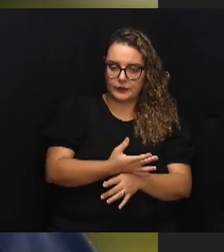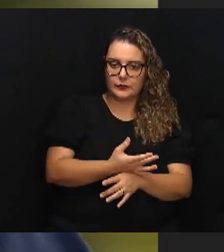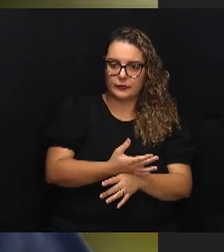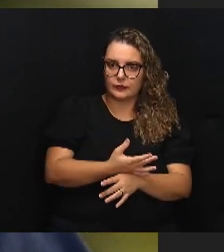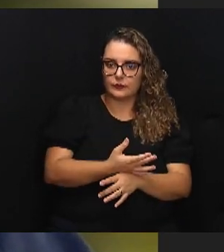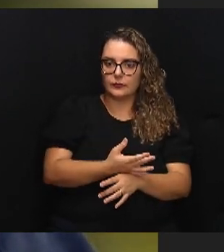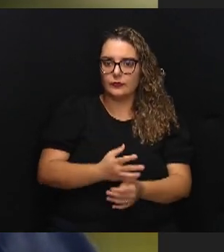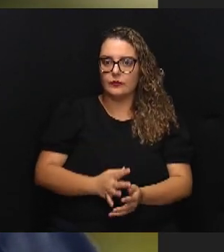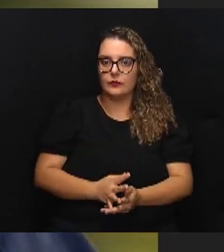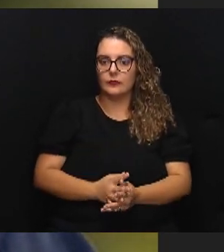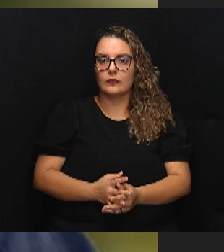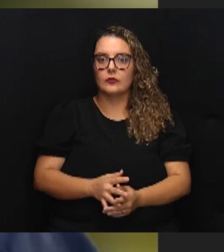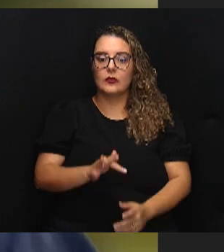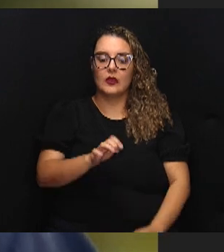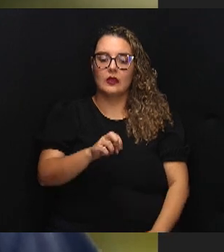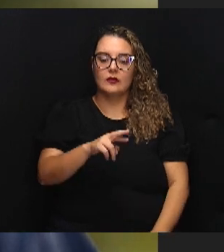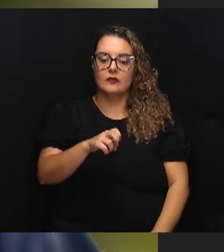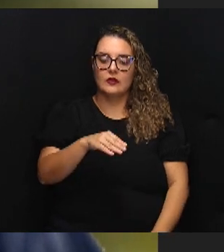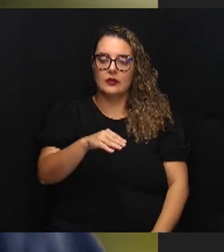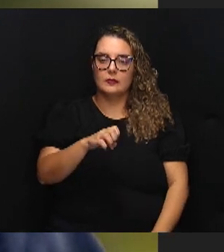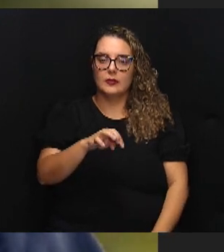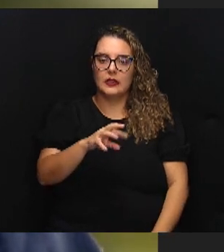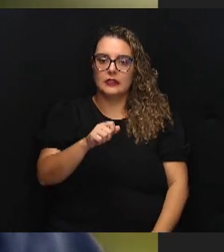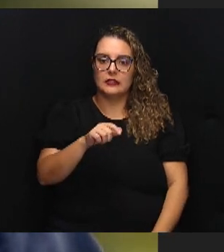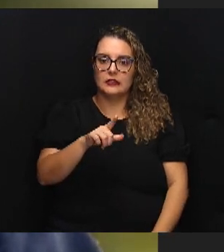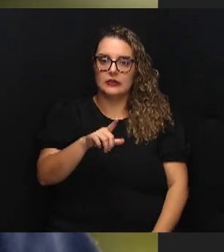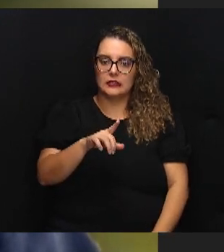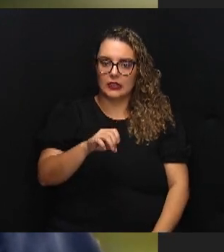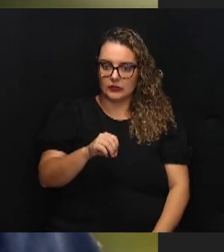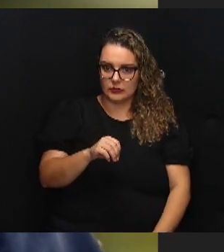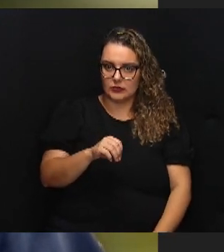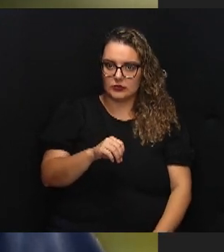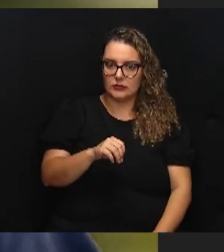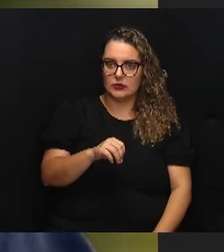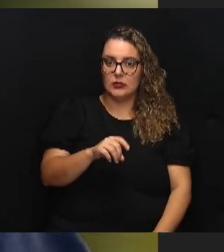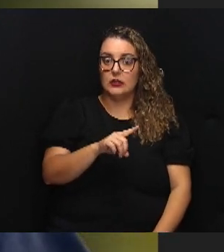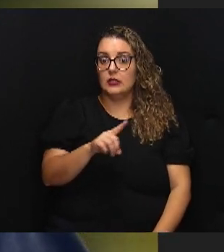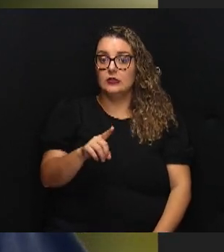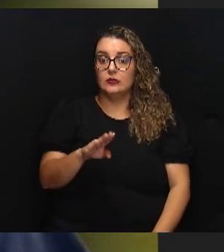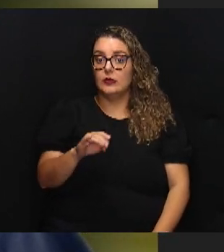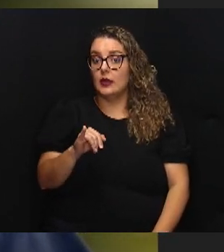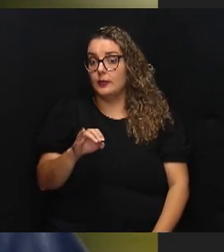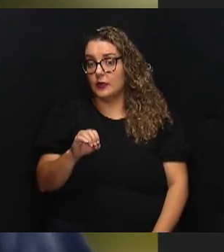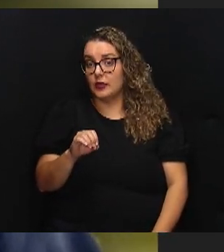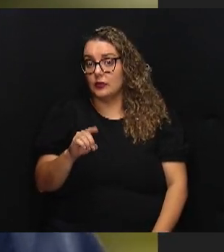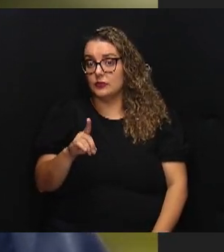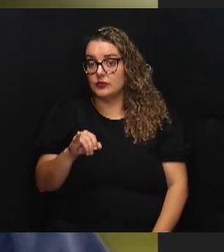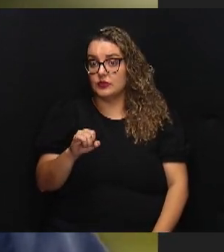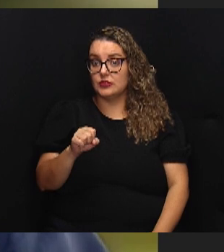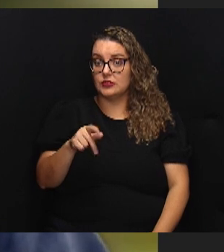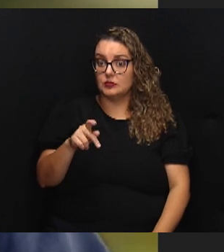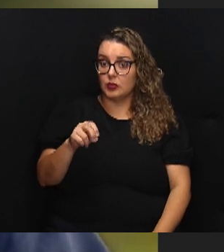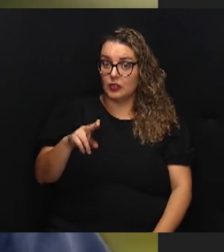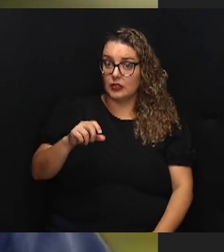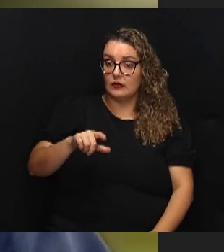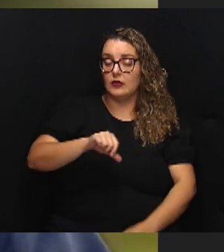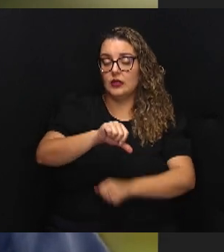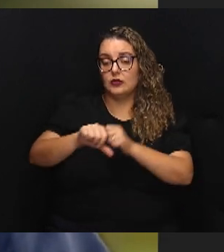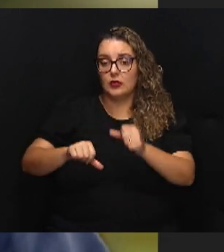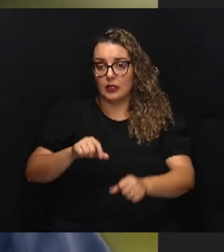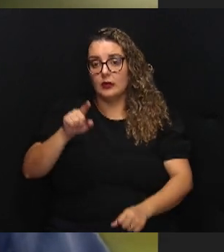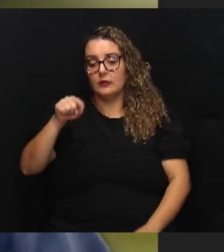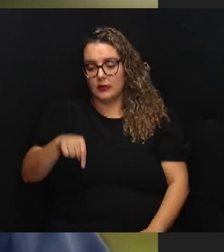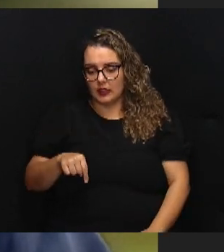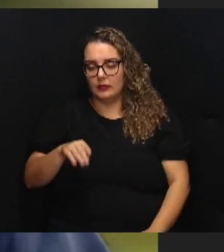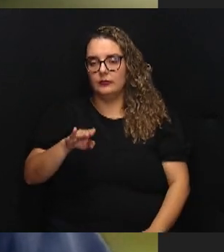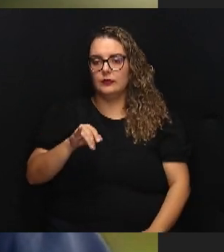ser fermentados, torná-los fermenticíveis. Eles não são biodisponíveis, tem que torná-los biodisponíveis. E essa descoberta